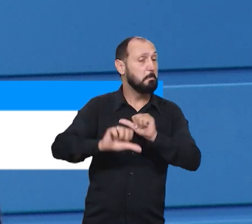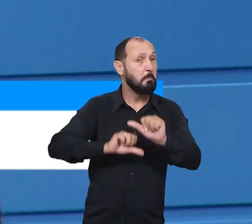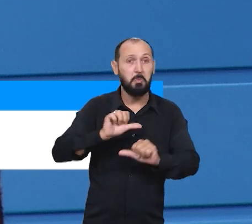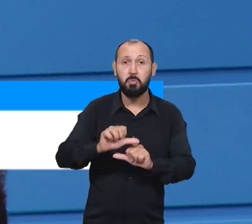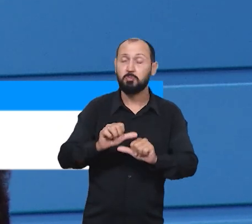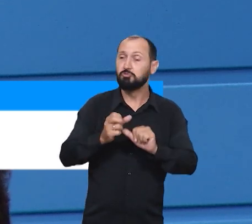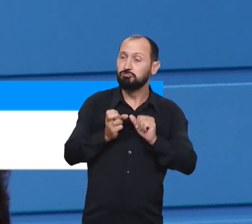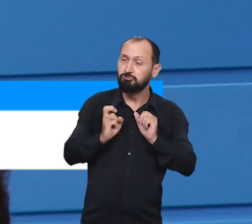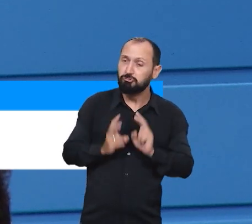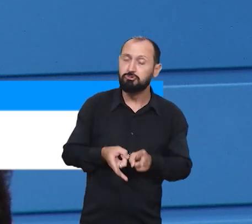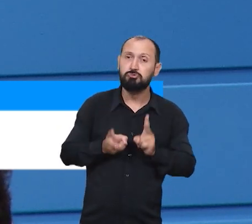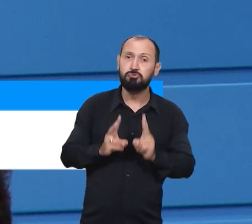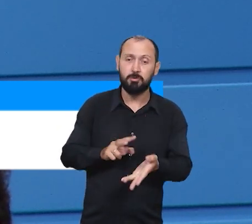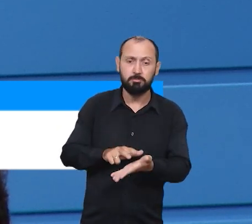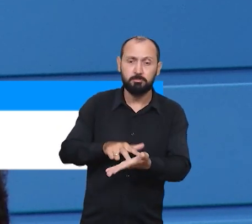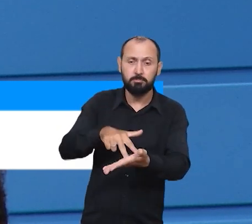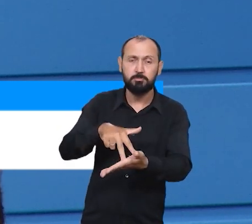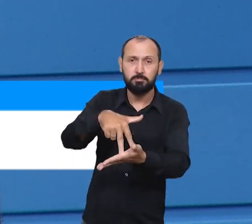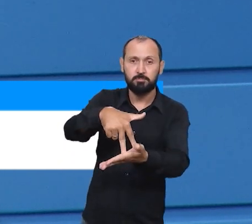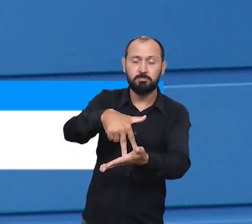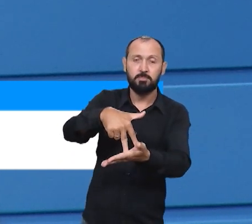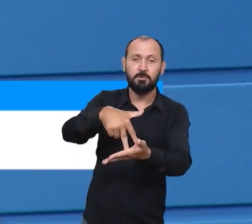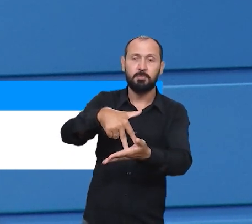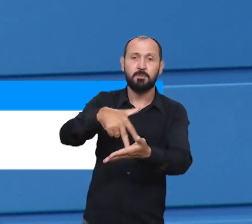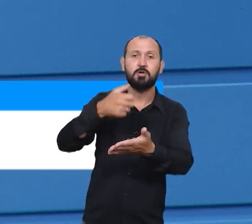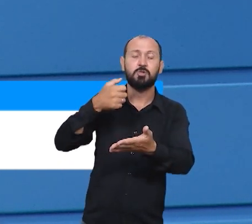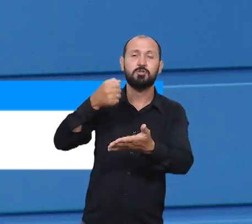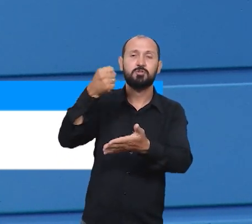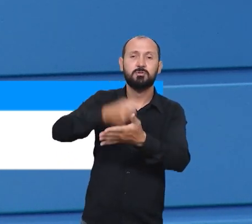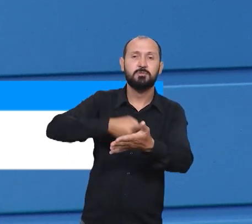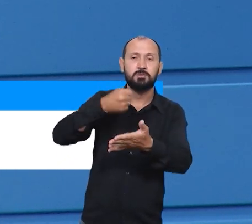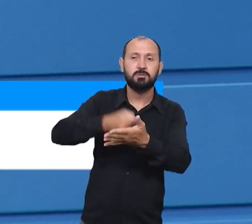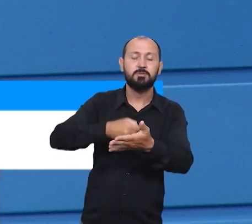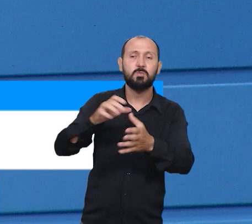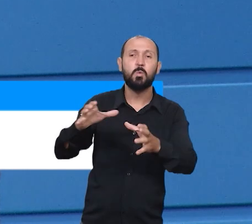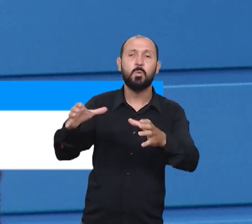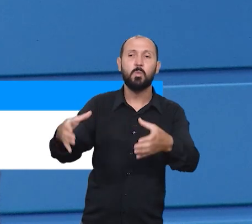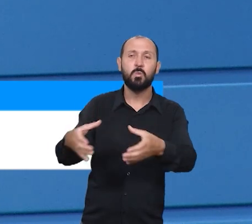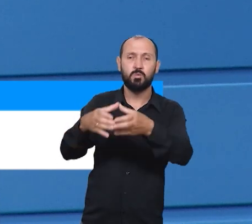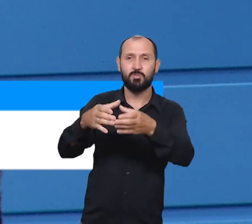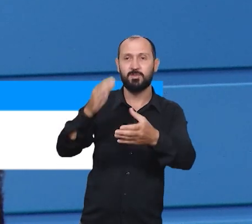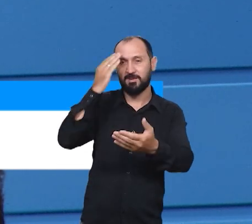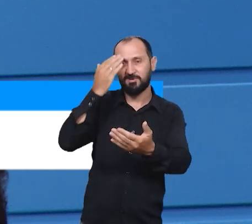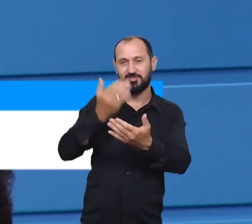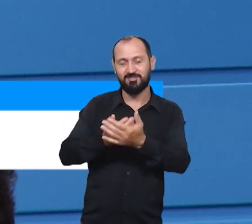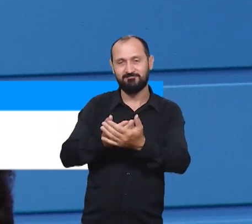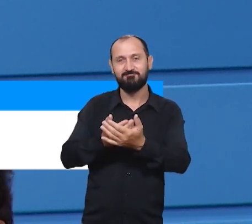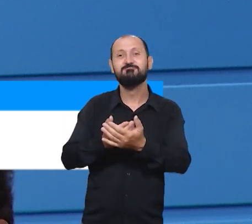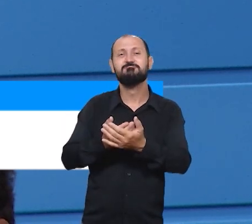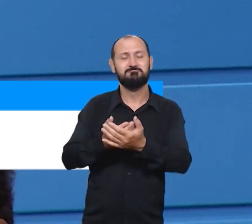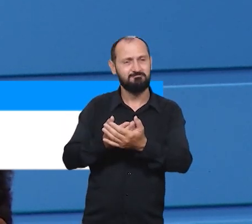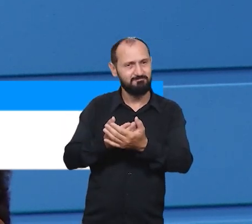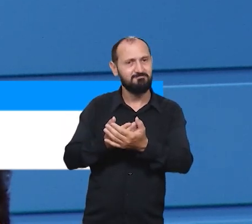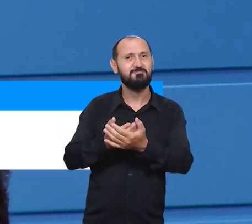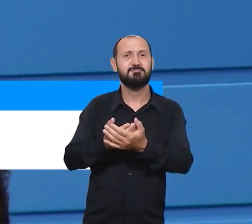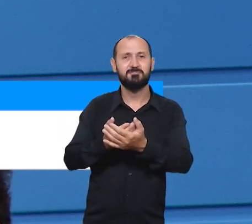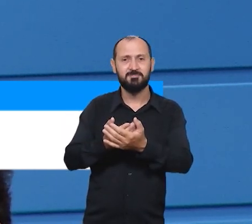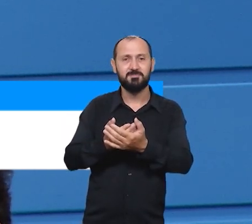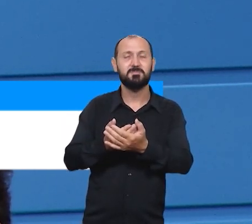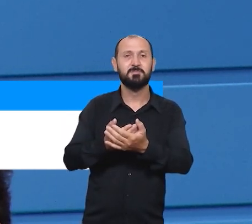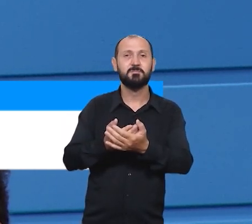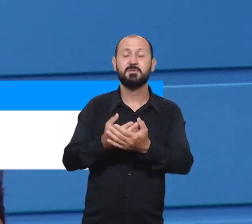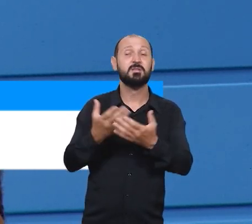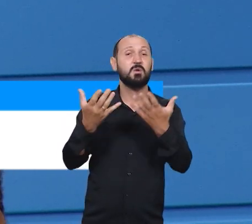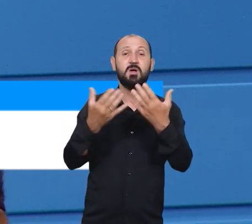forma intransigente, nunca deixou de defender aquilo que ele acreditava.